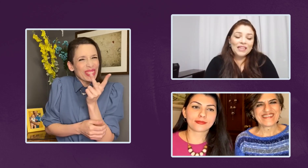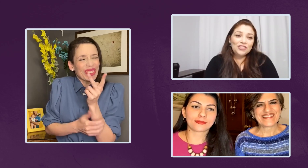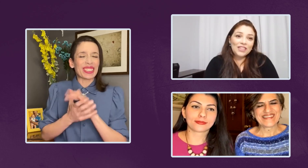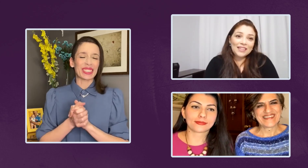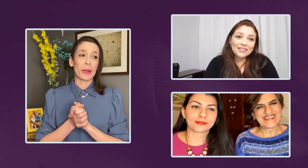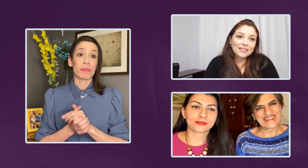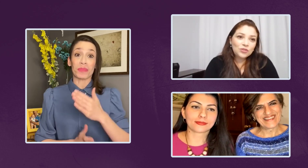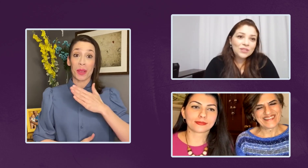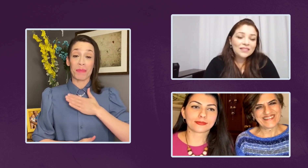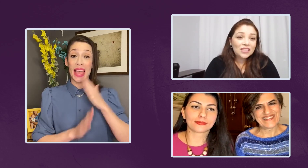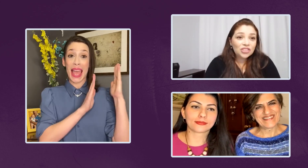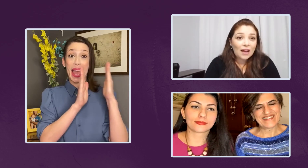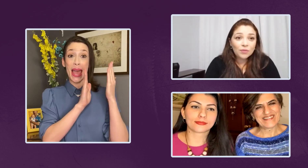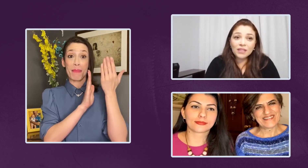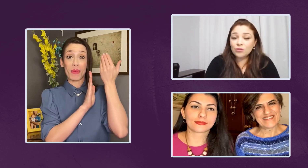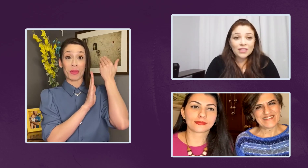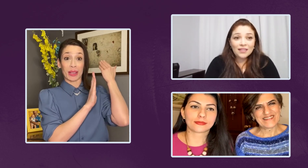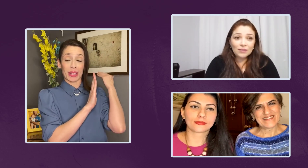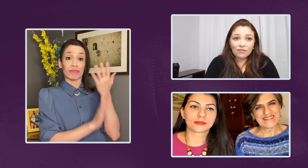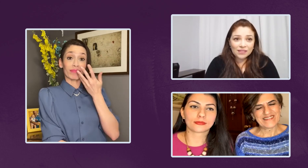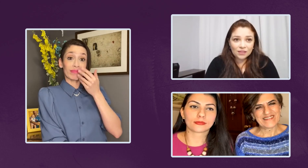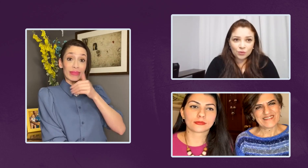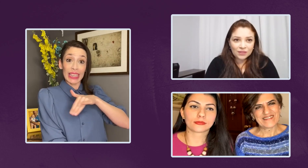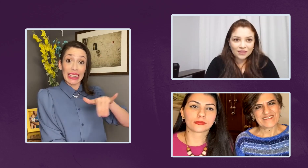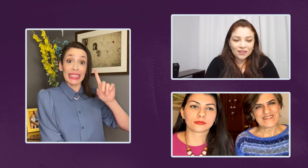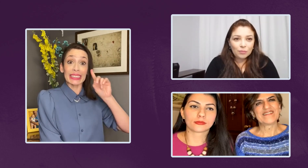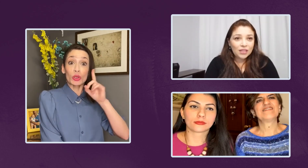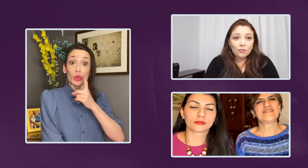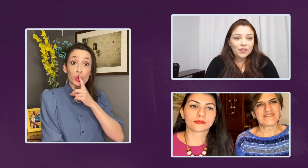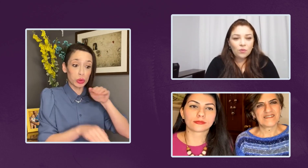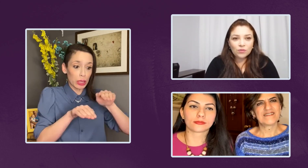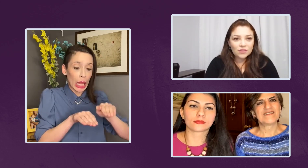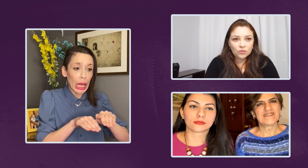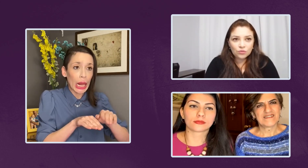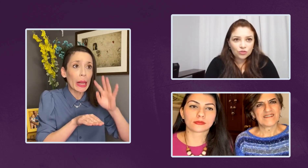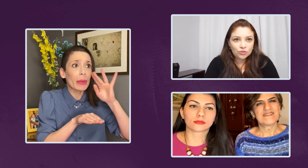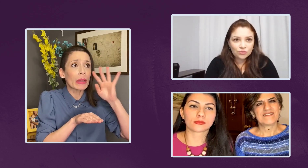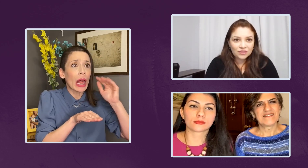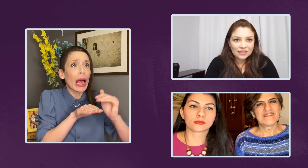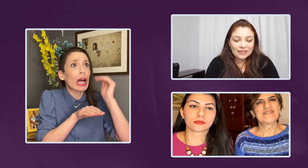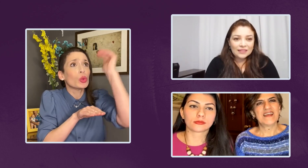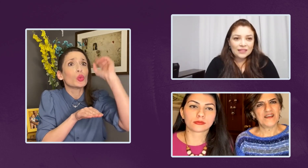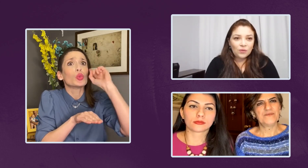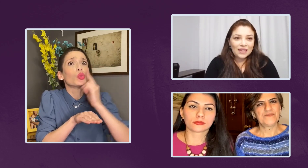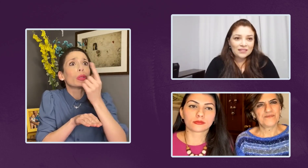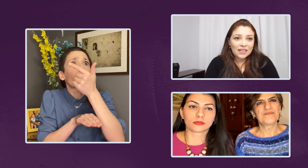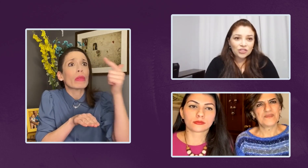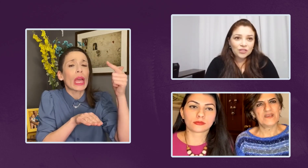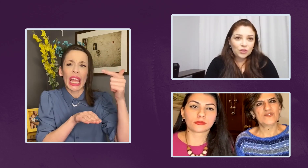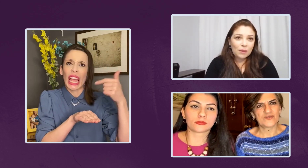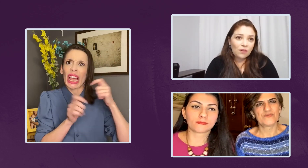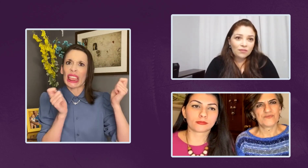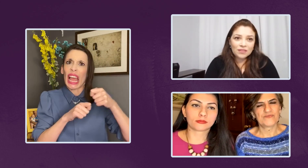que tinha crianças surdas que achavam que não chegariam na fase adulta, porque não viam outros adultos surdos. Então,